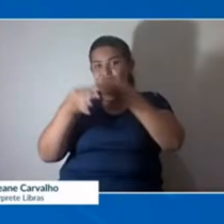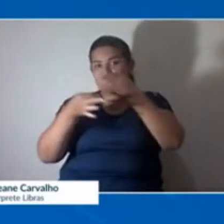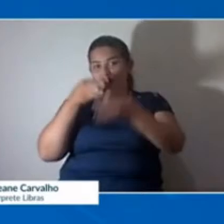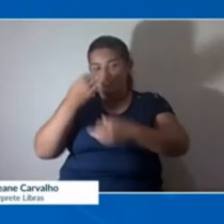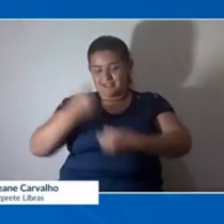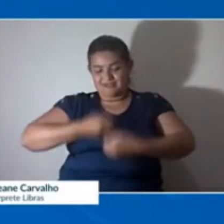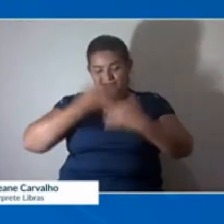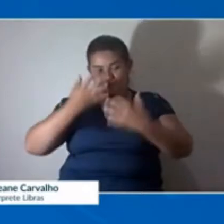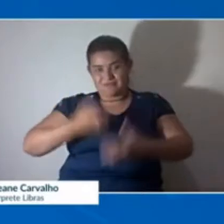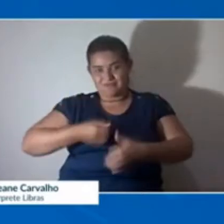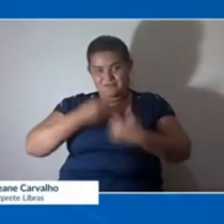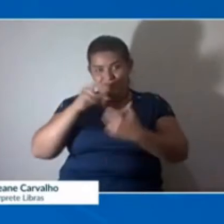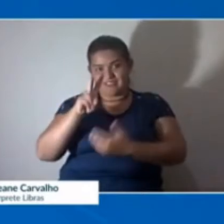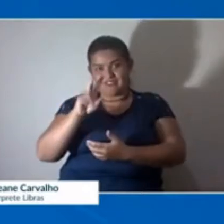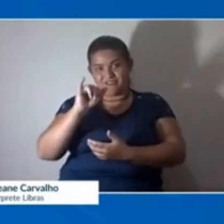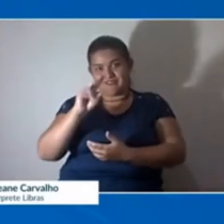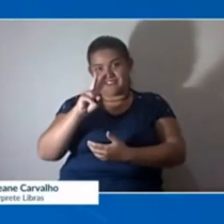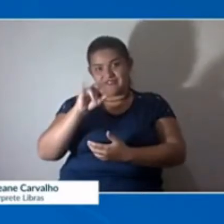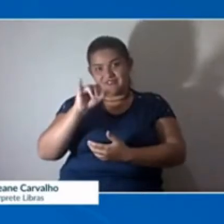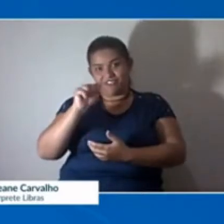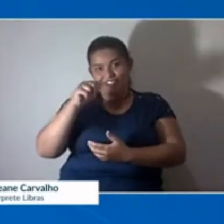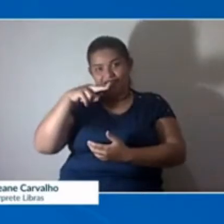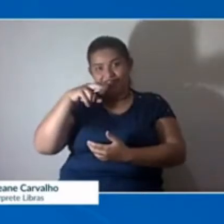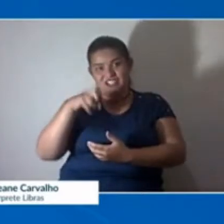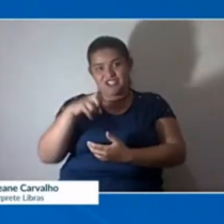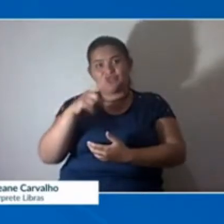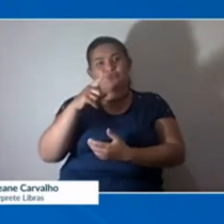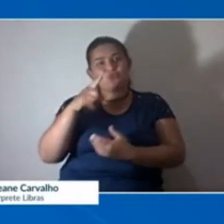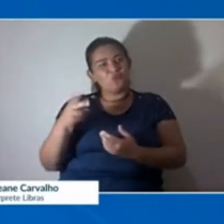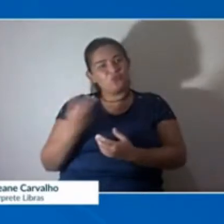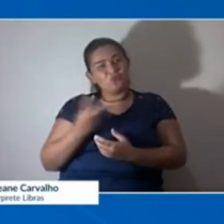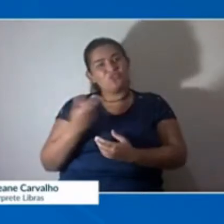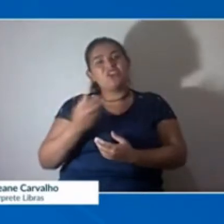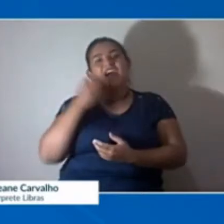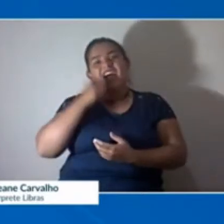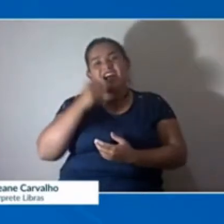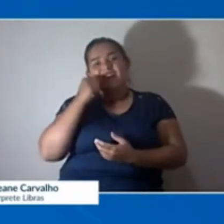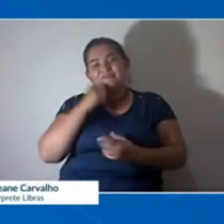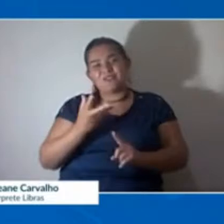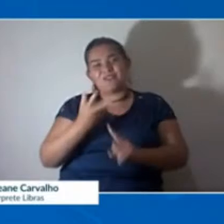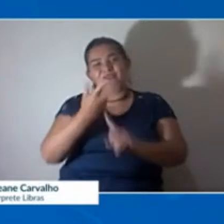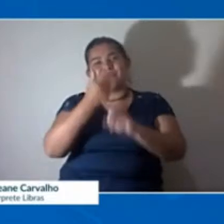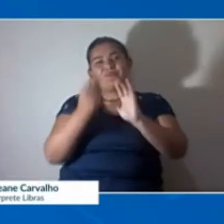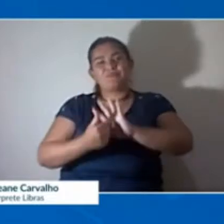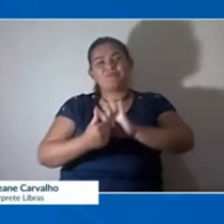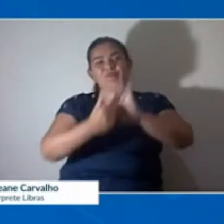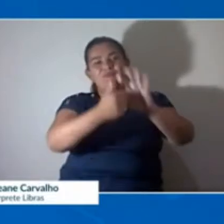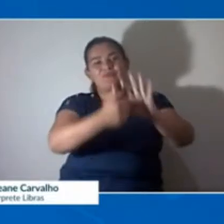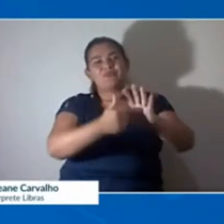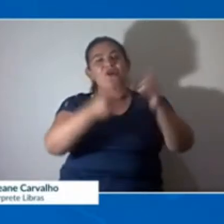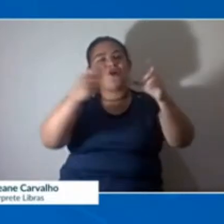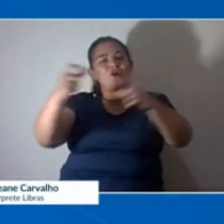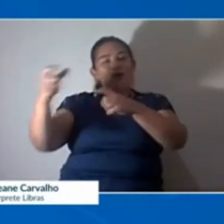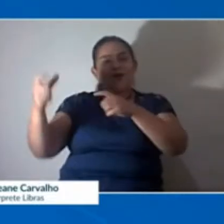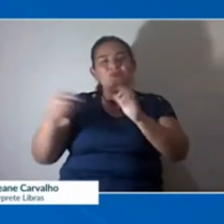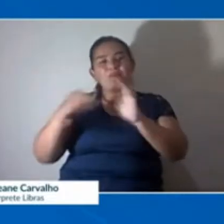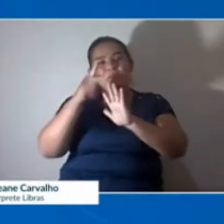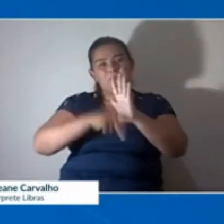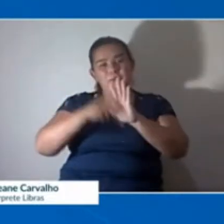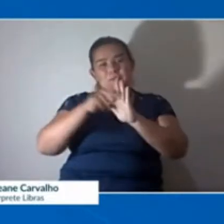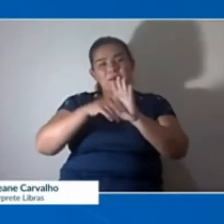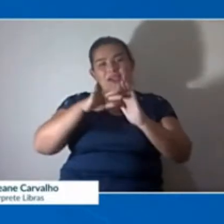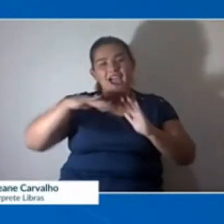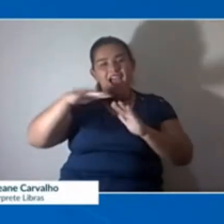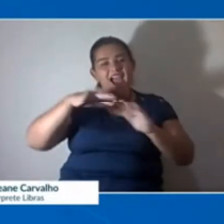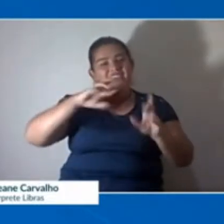a Viviane Fleury de Faria, duas mulheres na arte aí, mostrando também outras iniciativas em áreas diferentes do